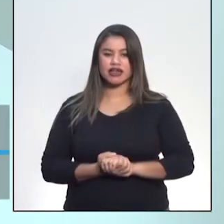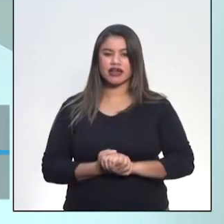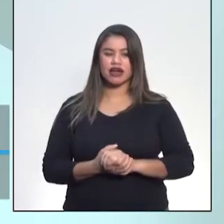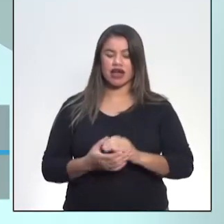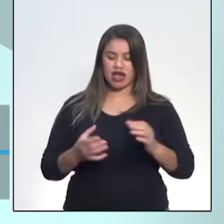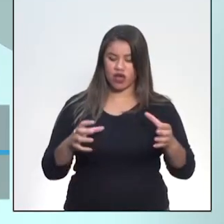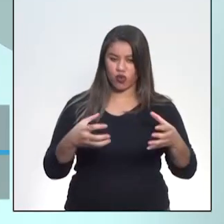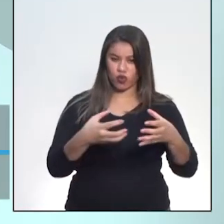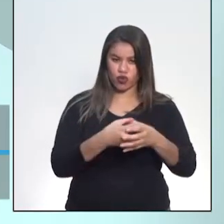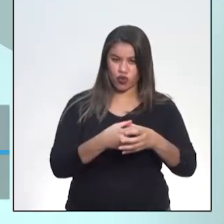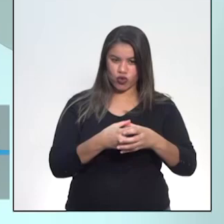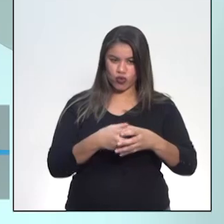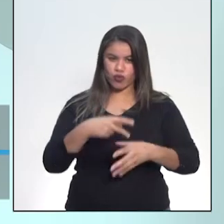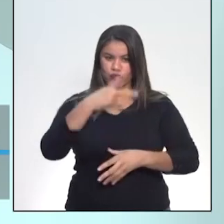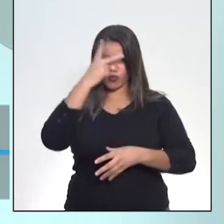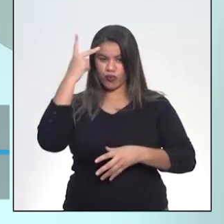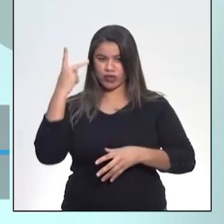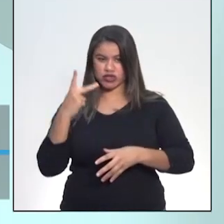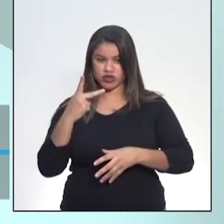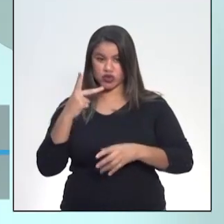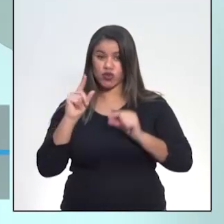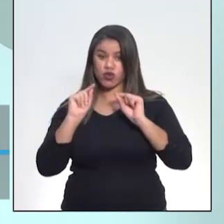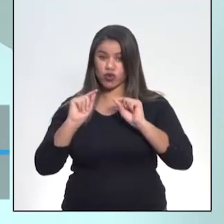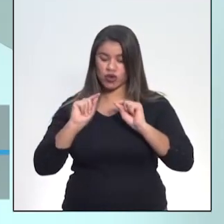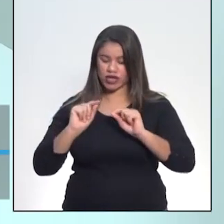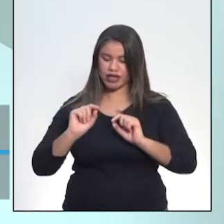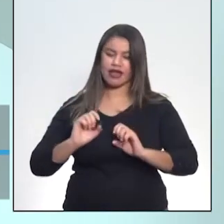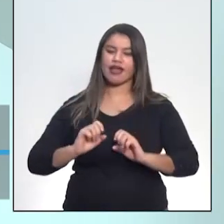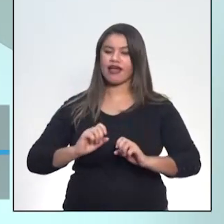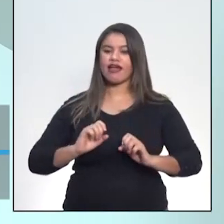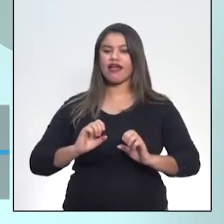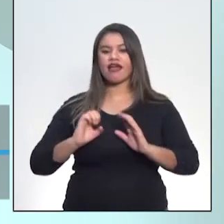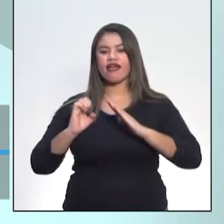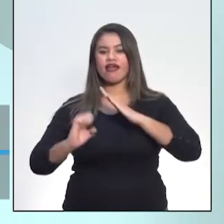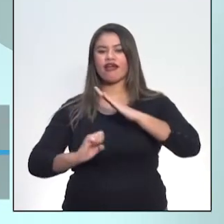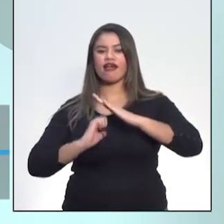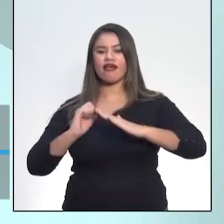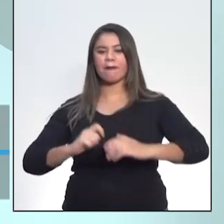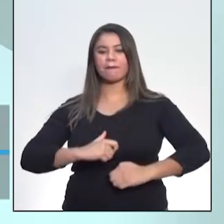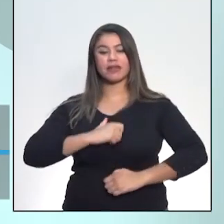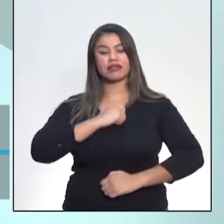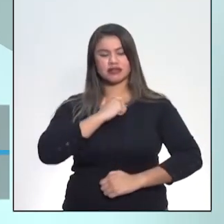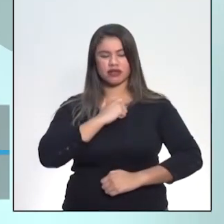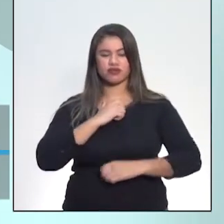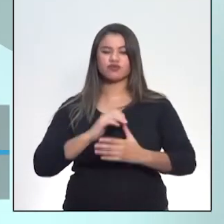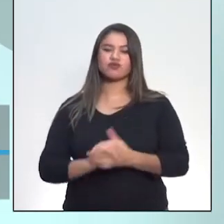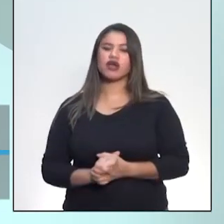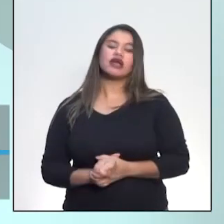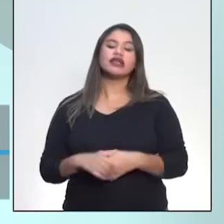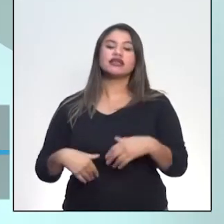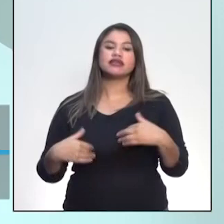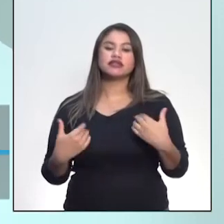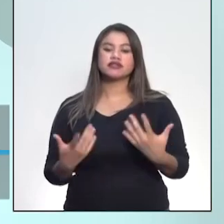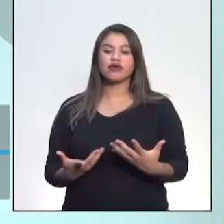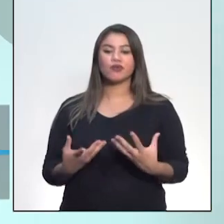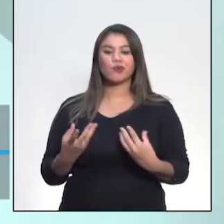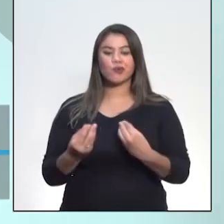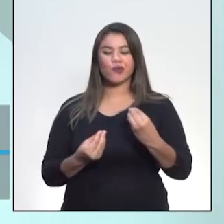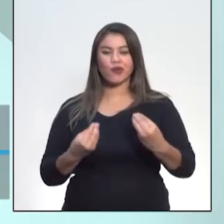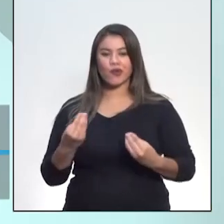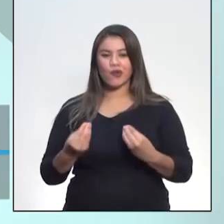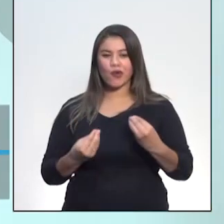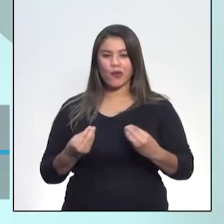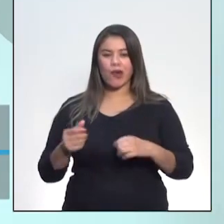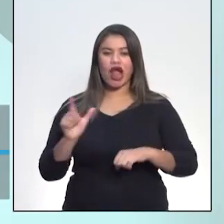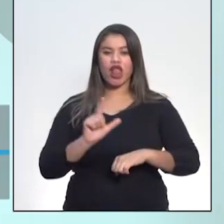um grupo de pessoas que são os empresários. E é através da lógica de mercado que